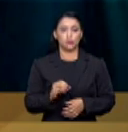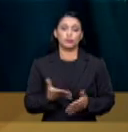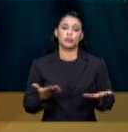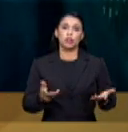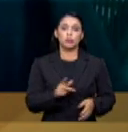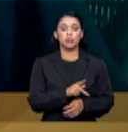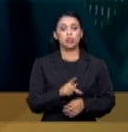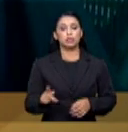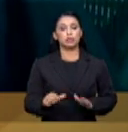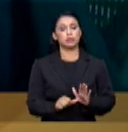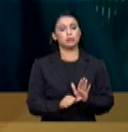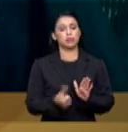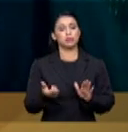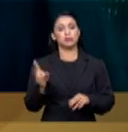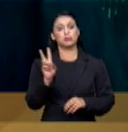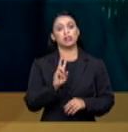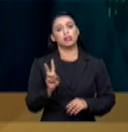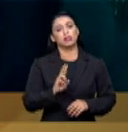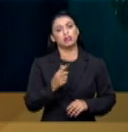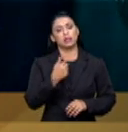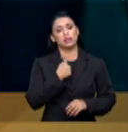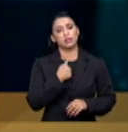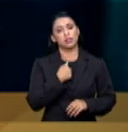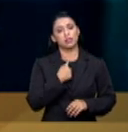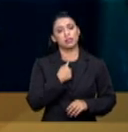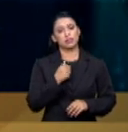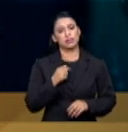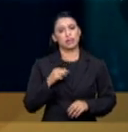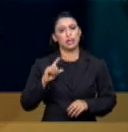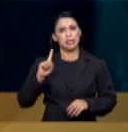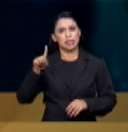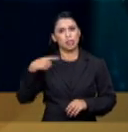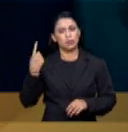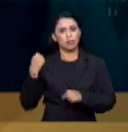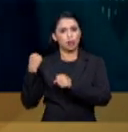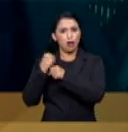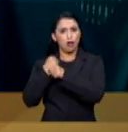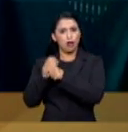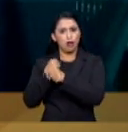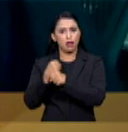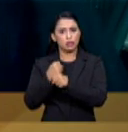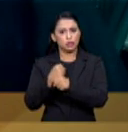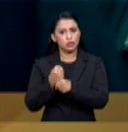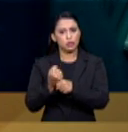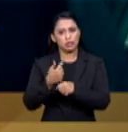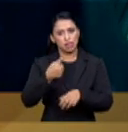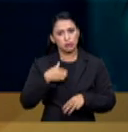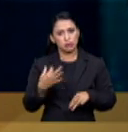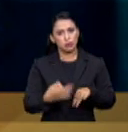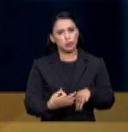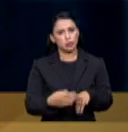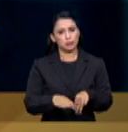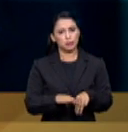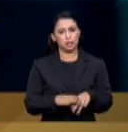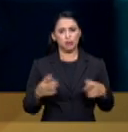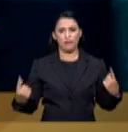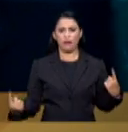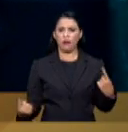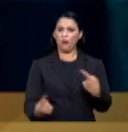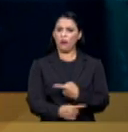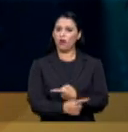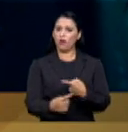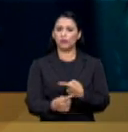primeira vez, defronto-me, depois de tantos anos na judicatura, com uma